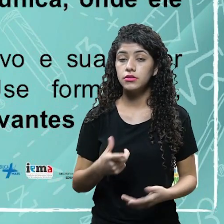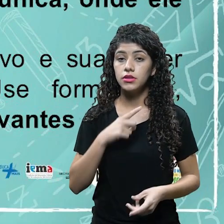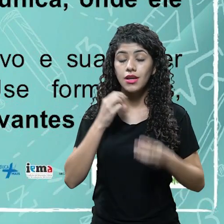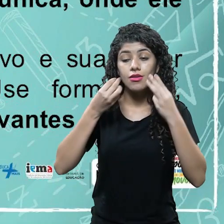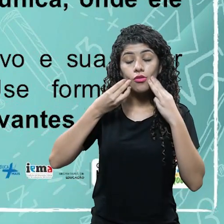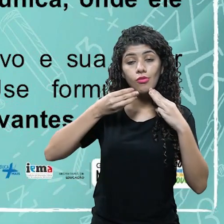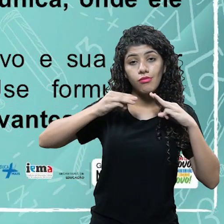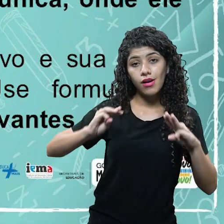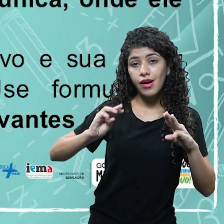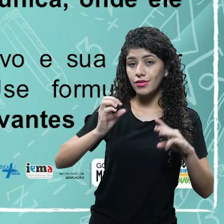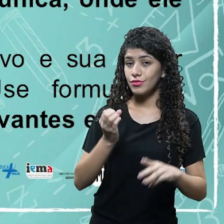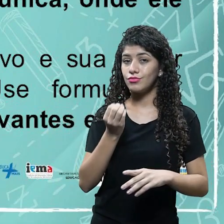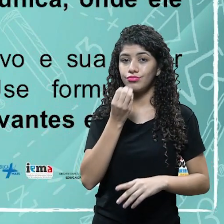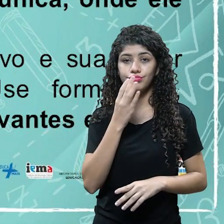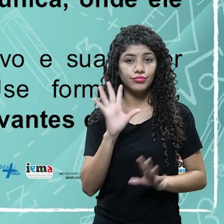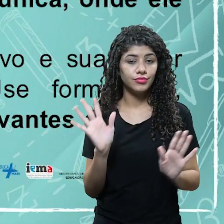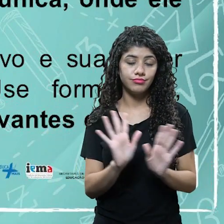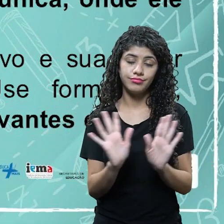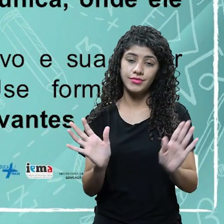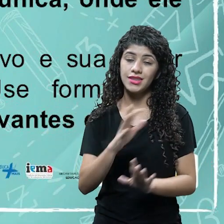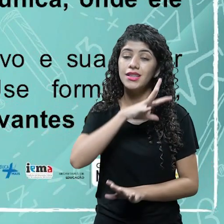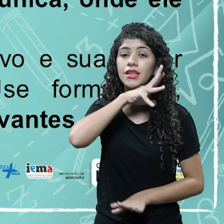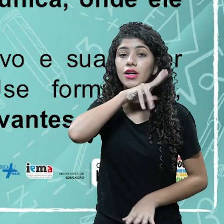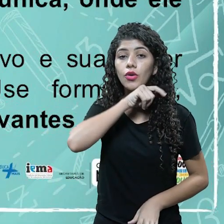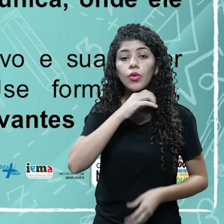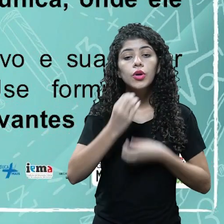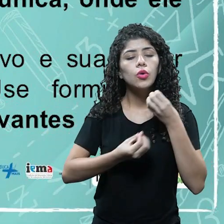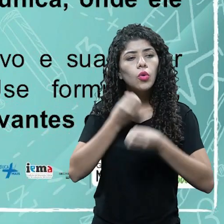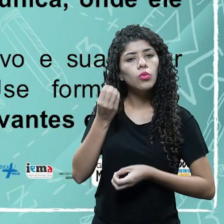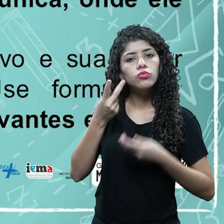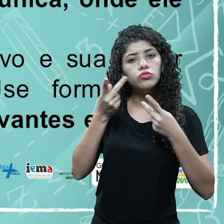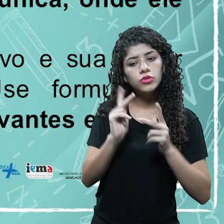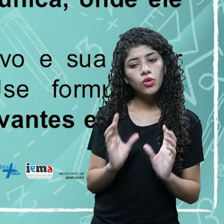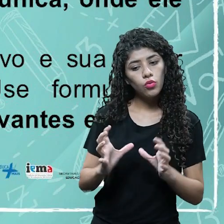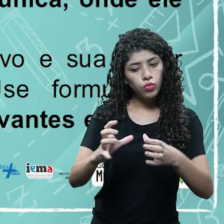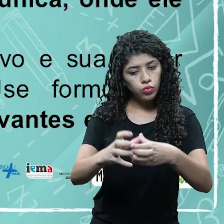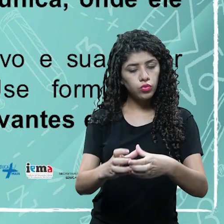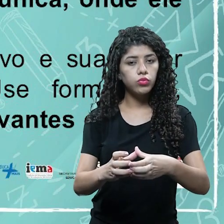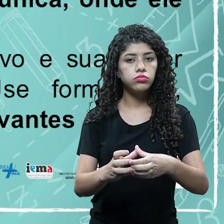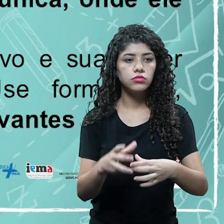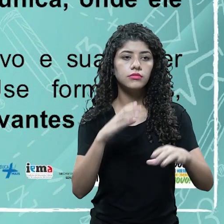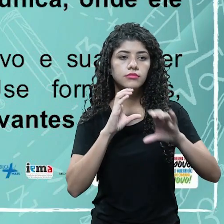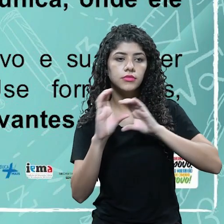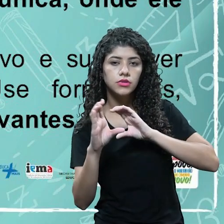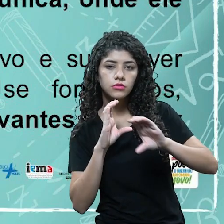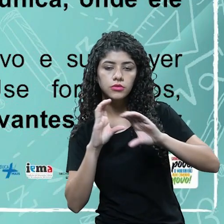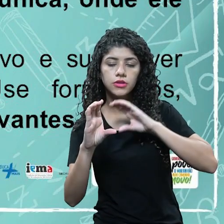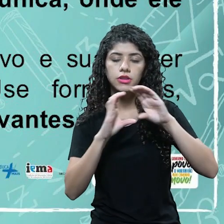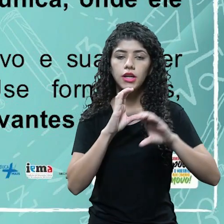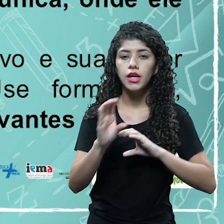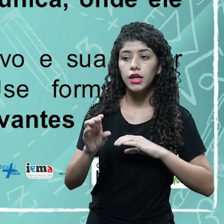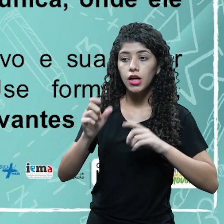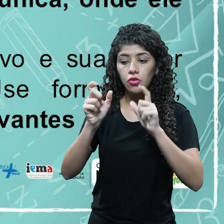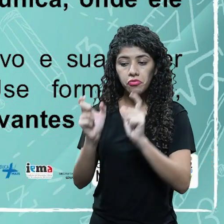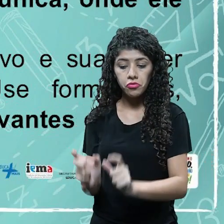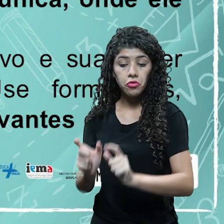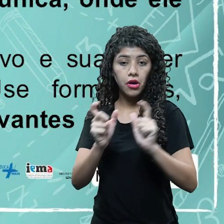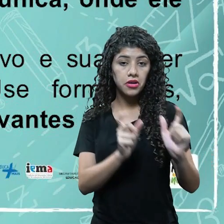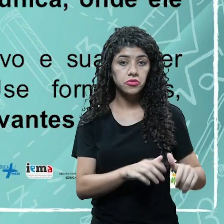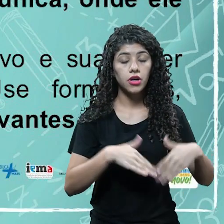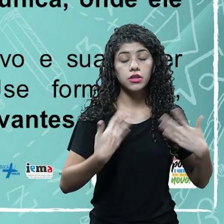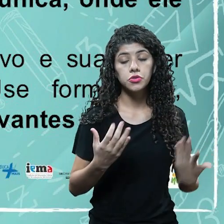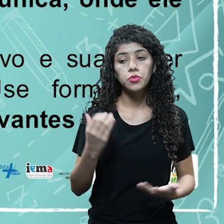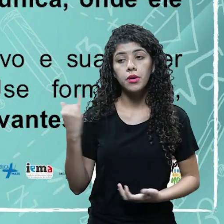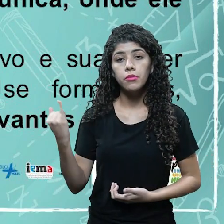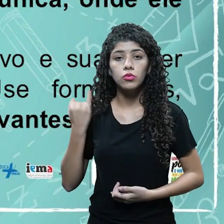será eficiente. Pense em como seu público se comunica, onde ele está presente e o que é importante para ele, tá? Você